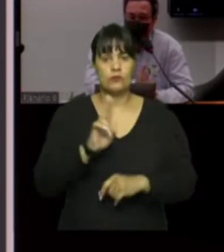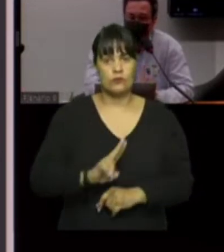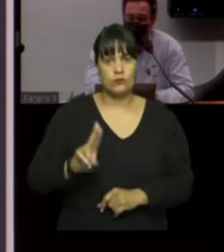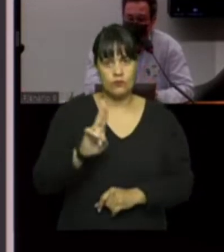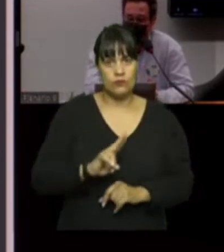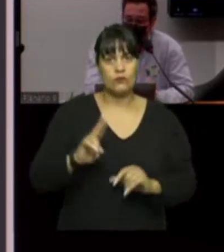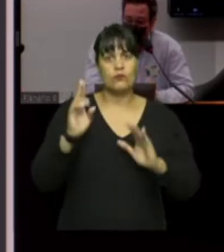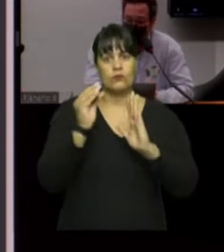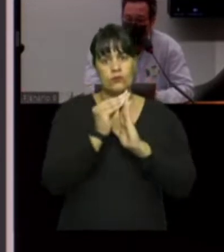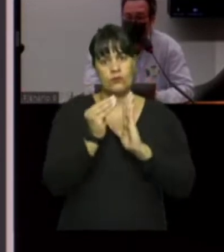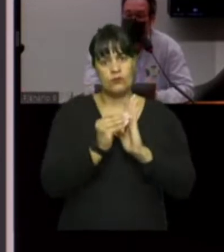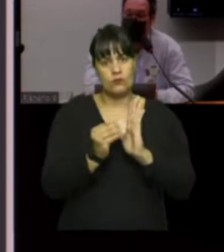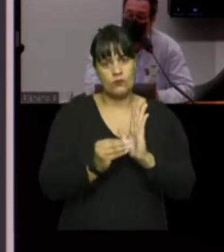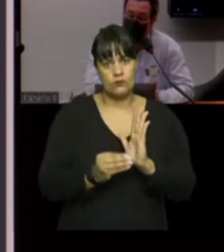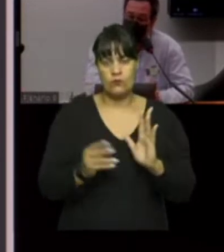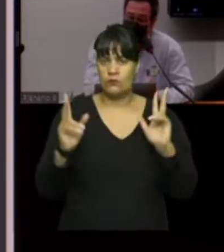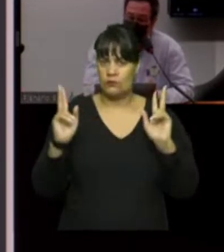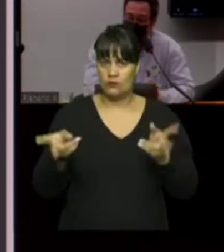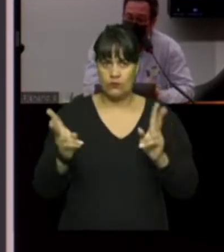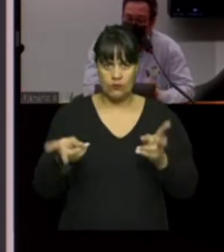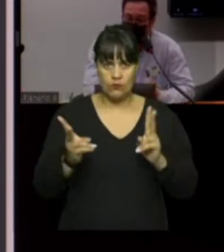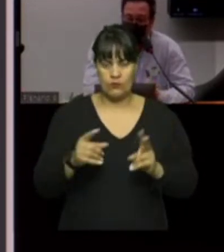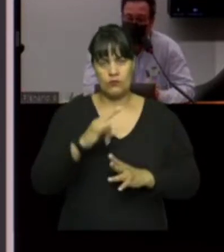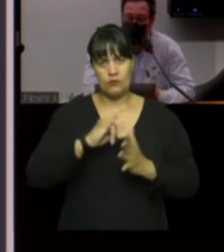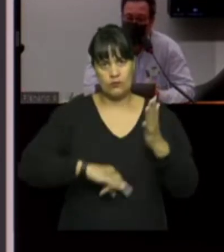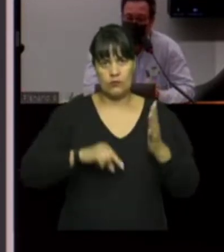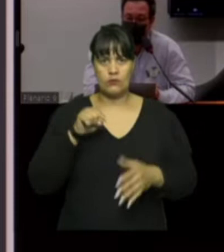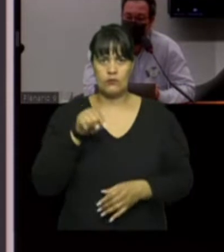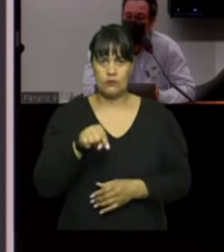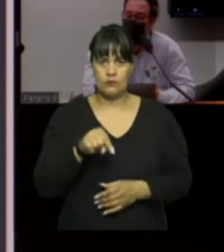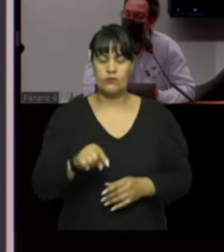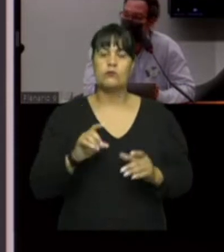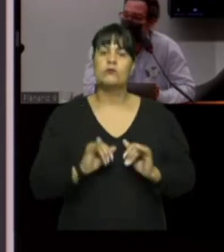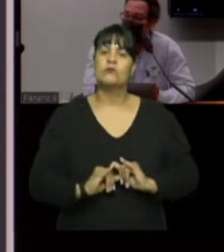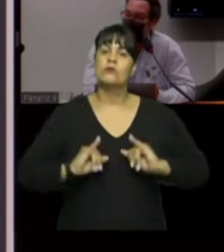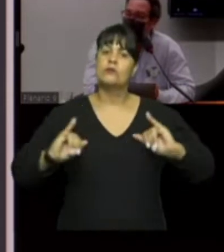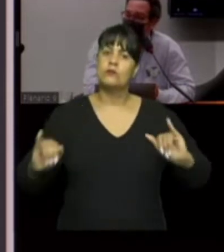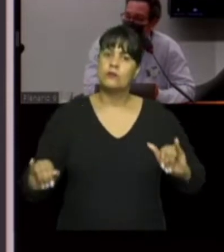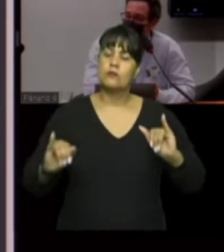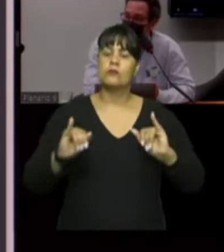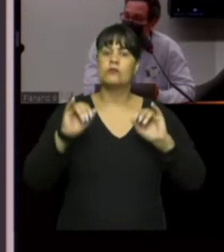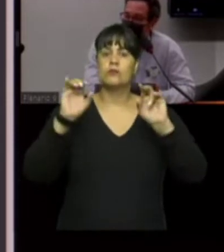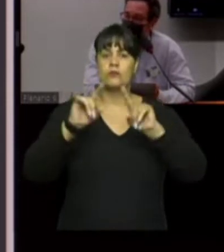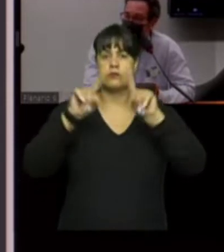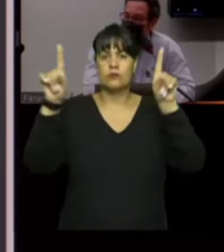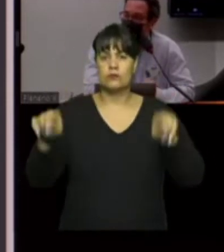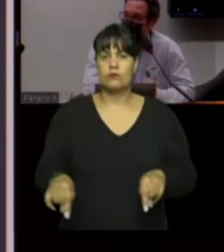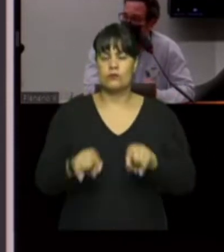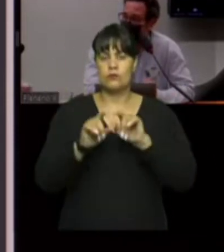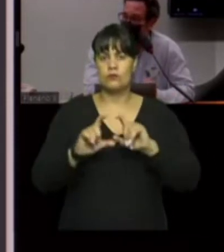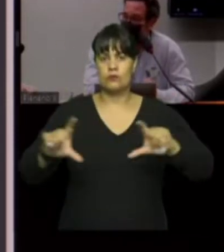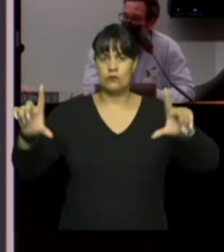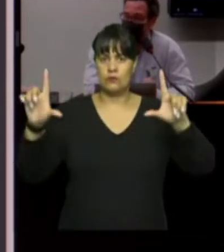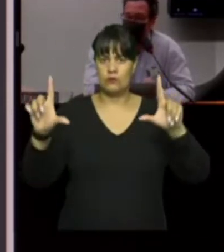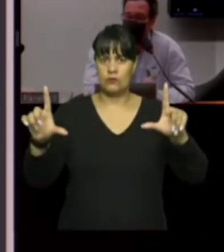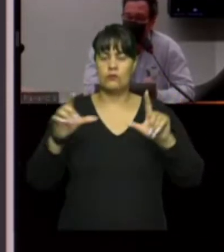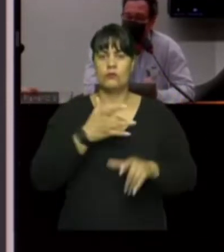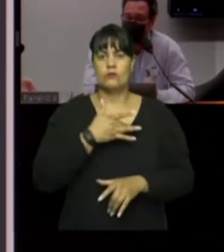as mesmas métricas desse documento Saúde Mental em Dados, publicou o painel Saúde Mental 20 anos da